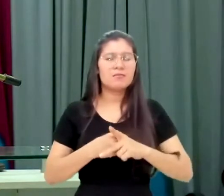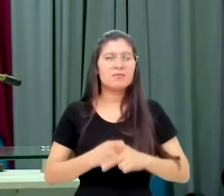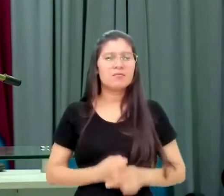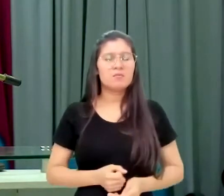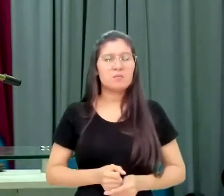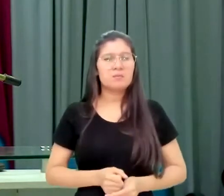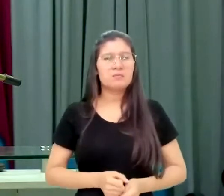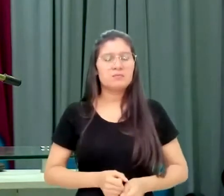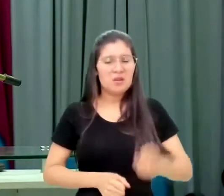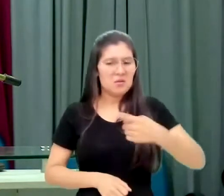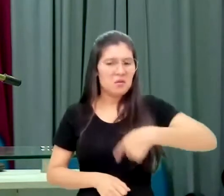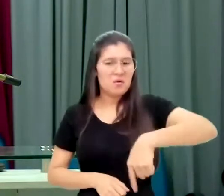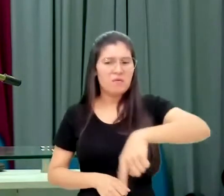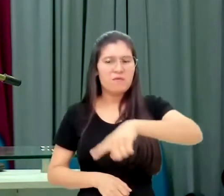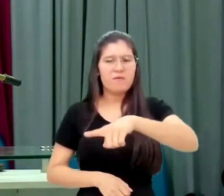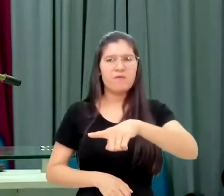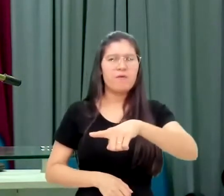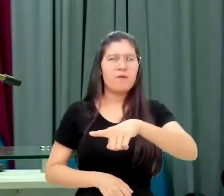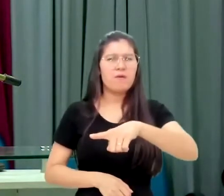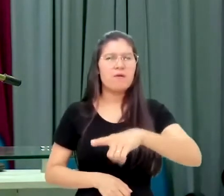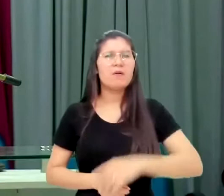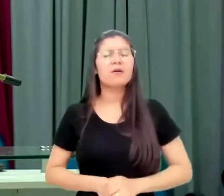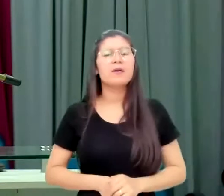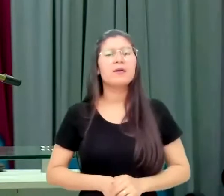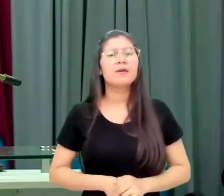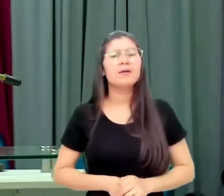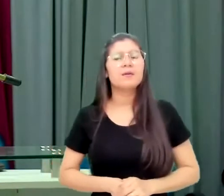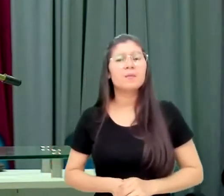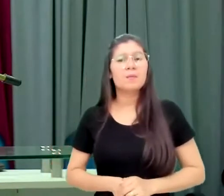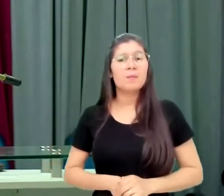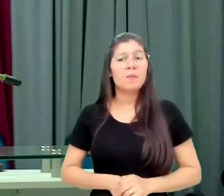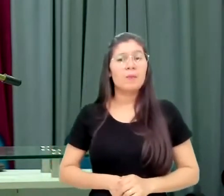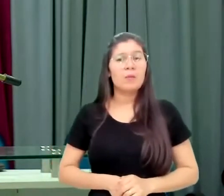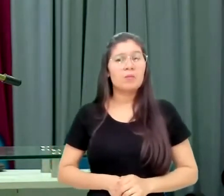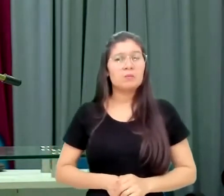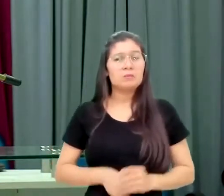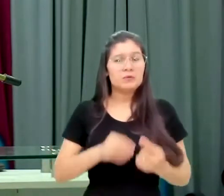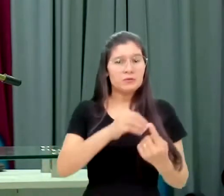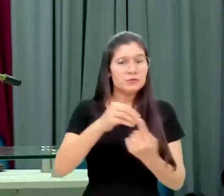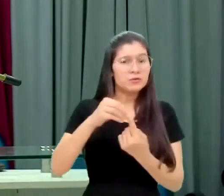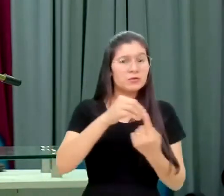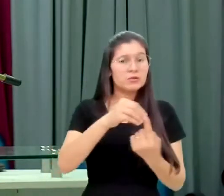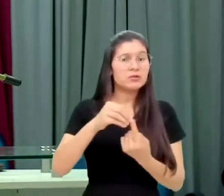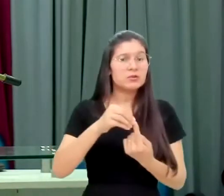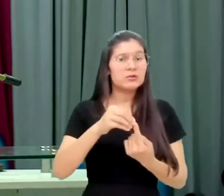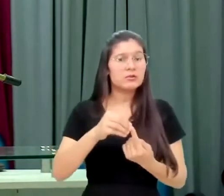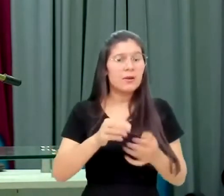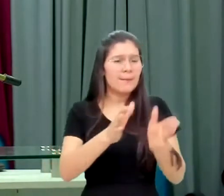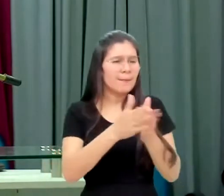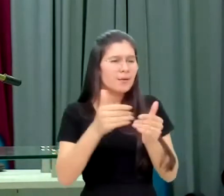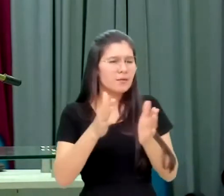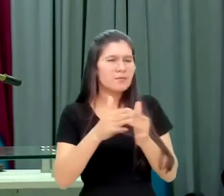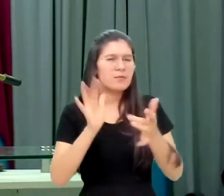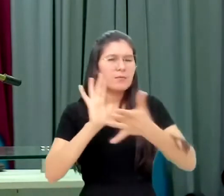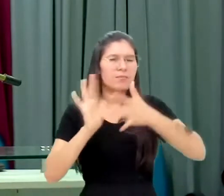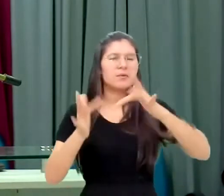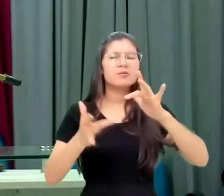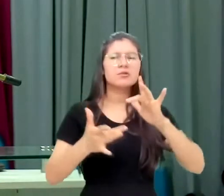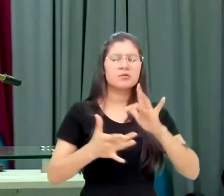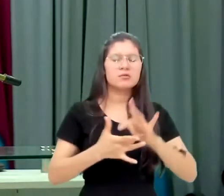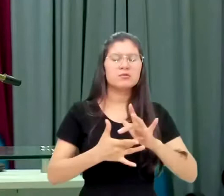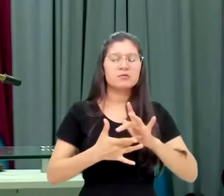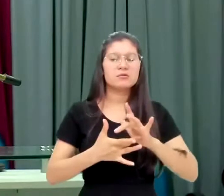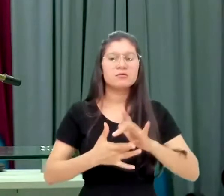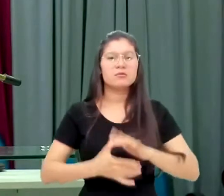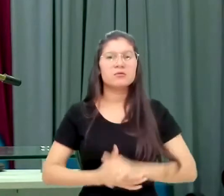barco e foi lá. Pedro pediu que o Senhor desse uma palavra, porque ele queria ir seguro na